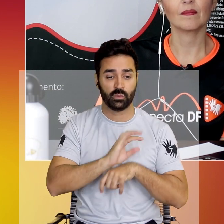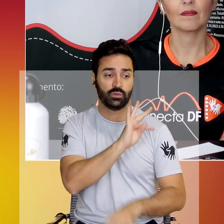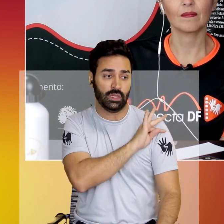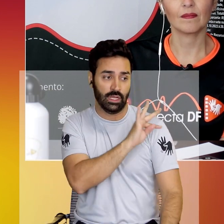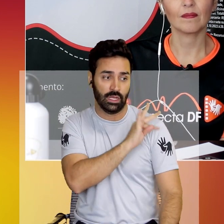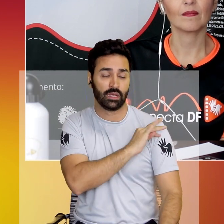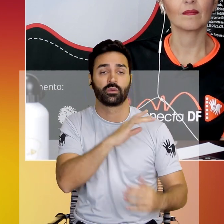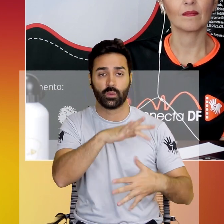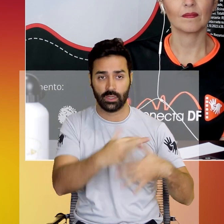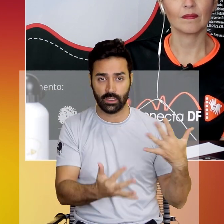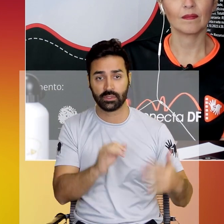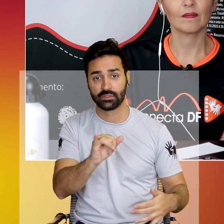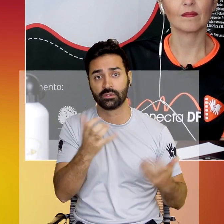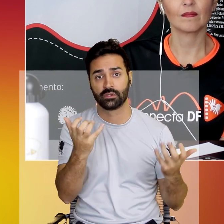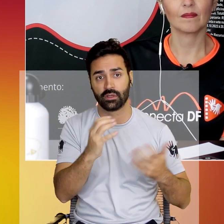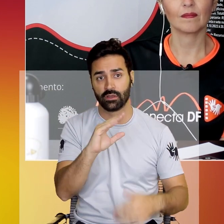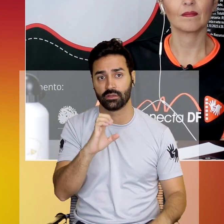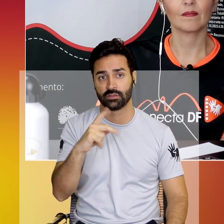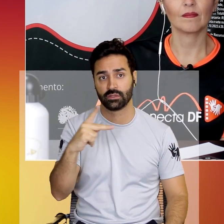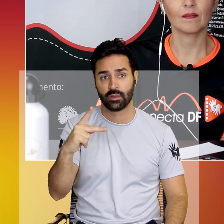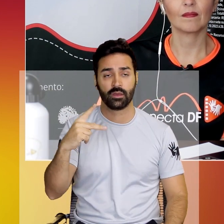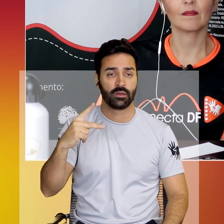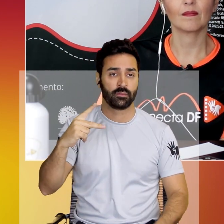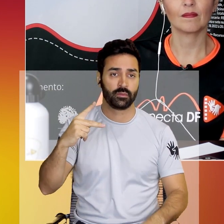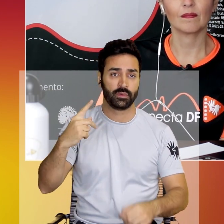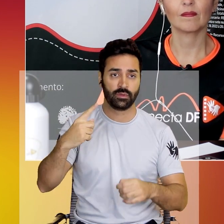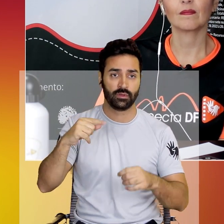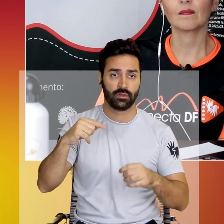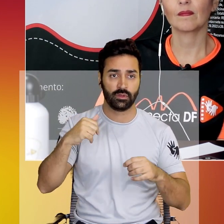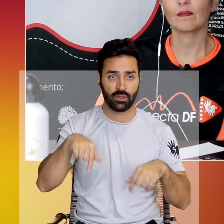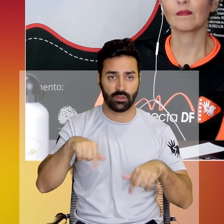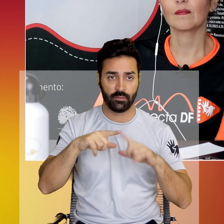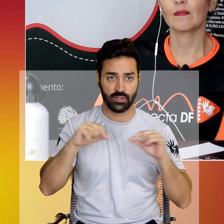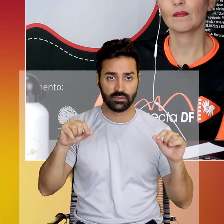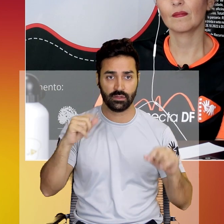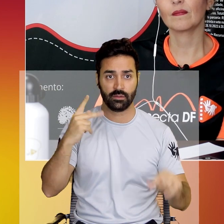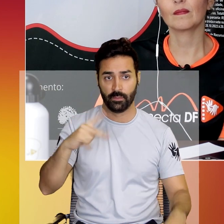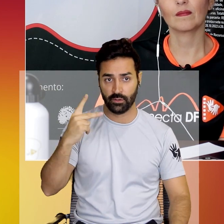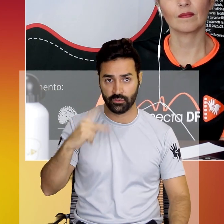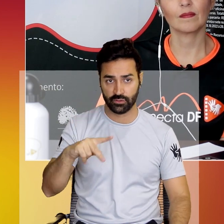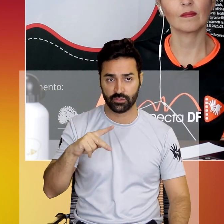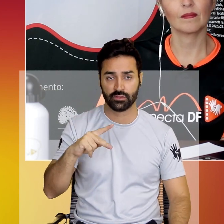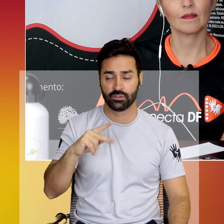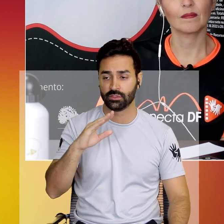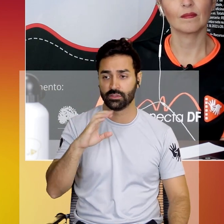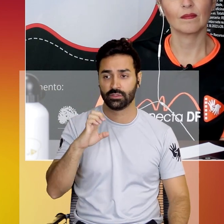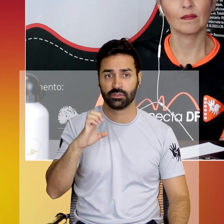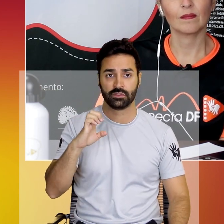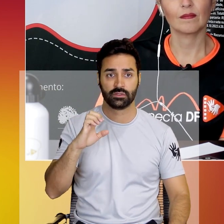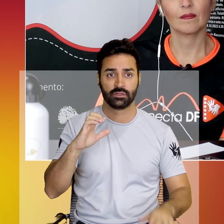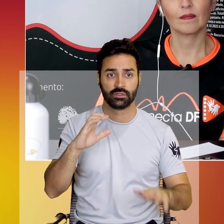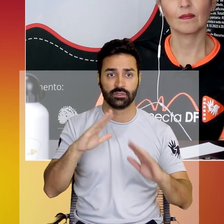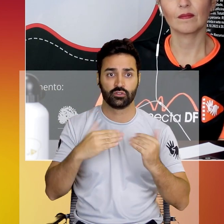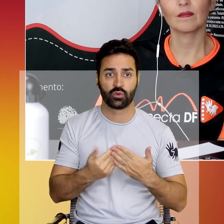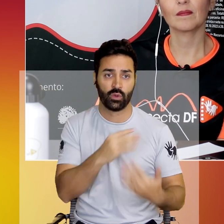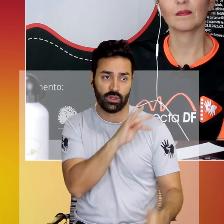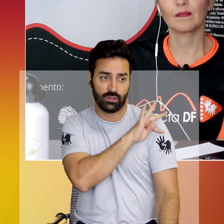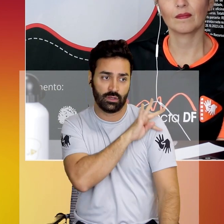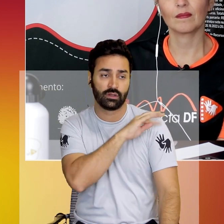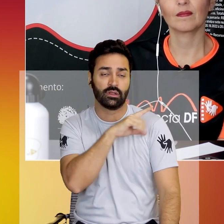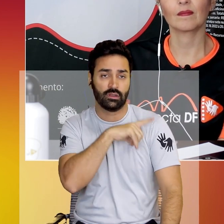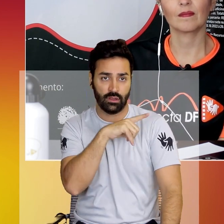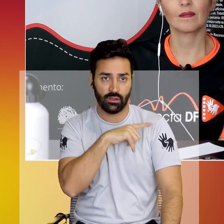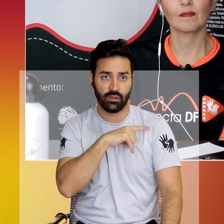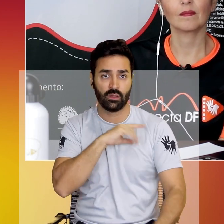quiserem também, no CEP de Saúde Planaltina, como você é de Brasília, né? Você já viu que na escola técnica tem. E tem um